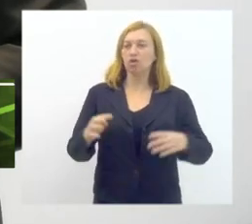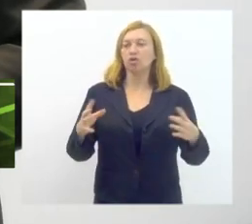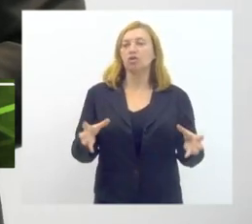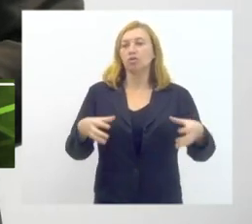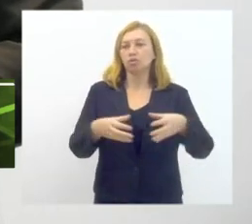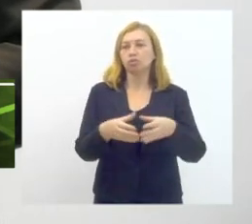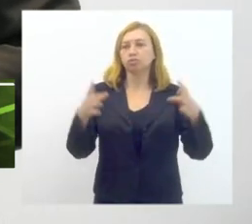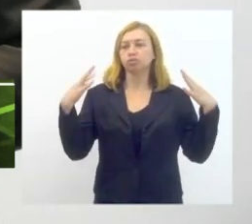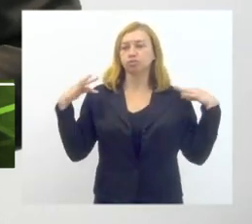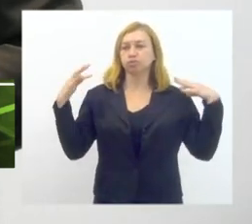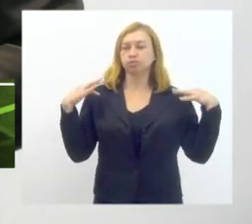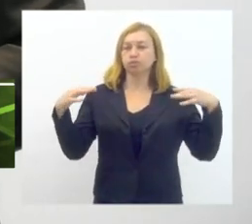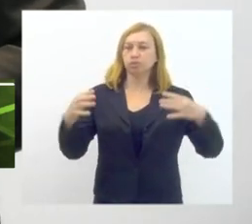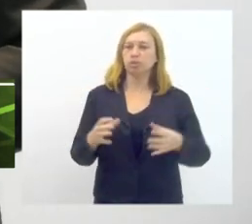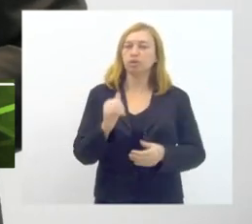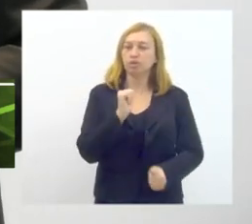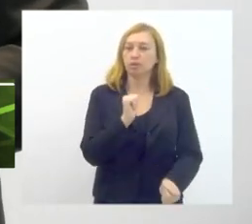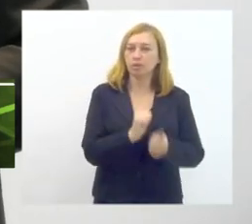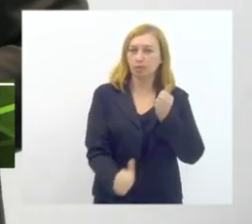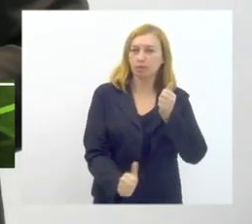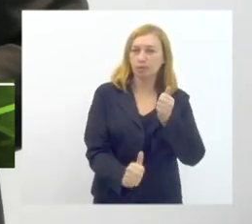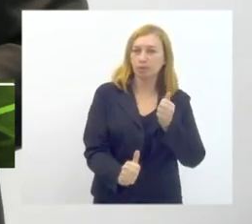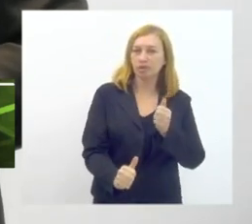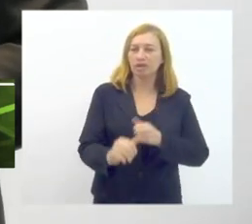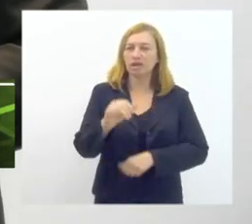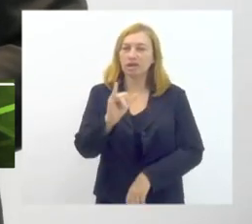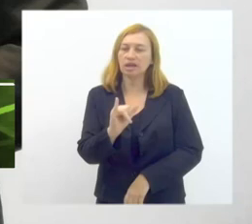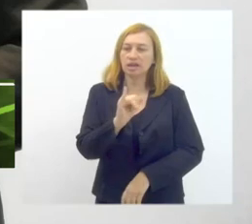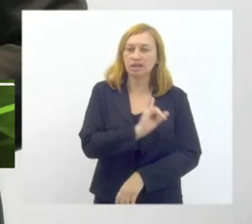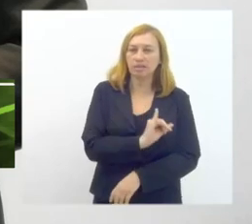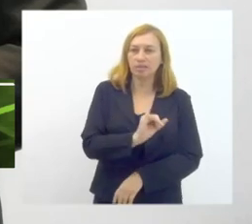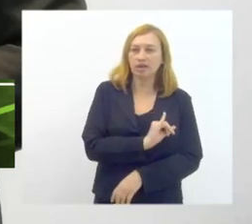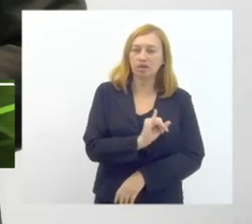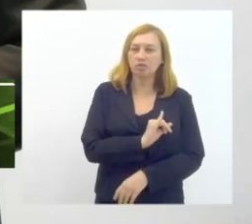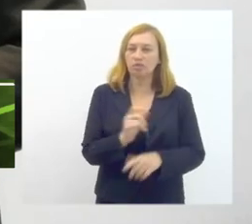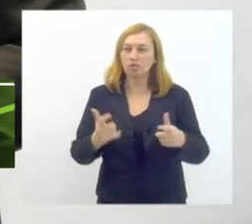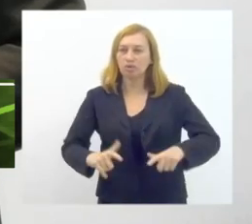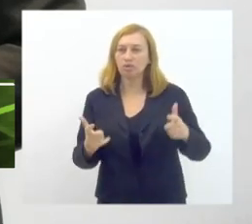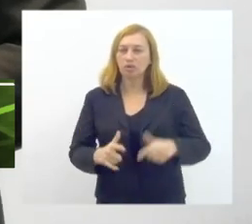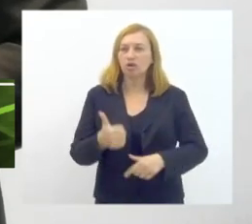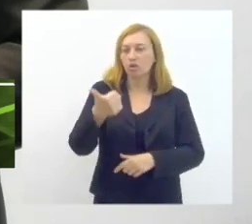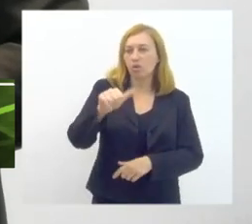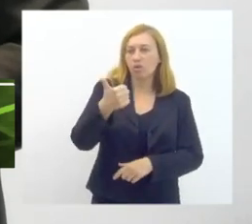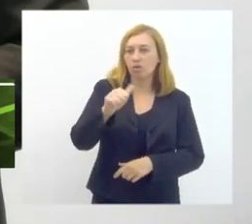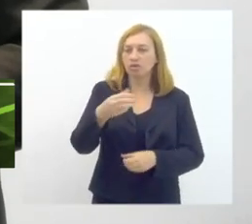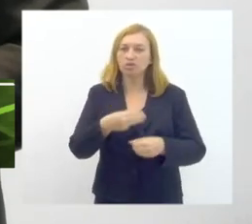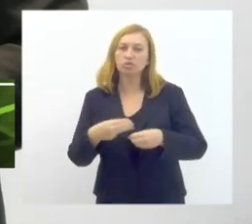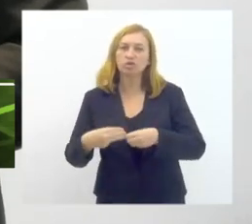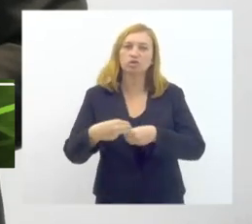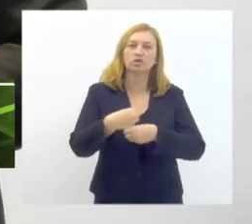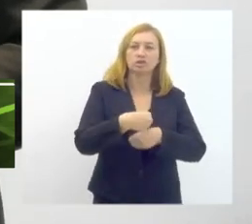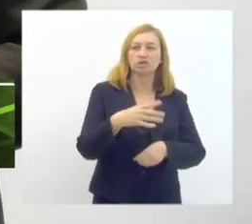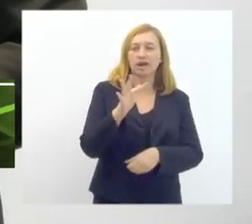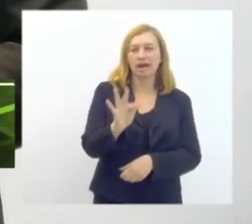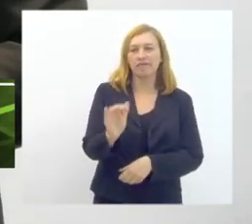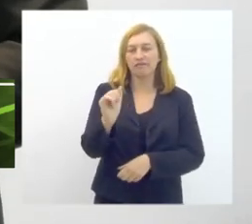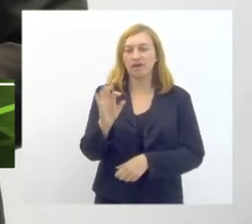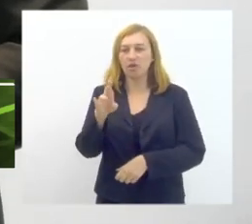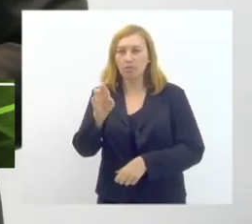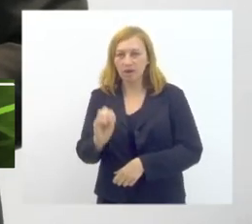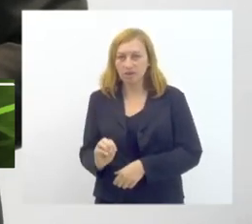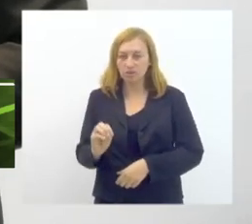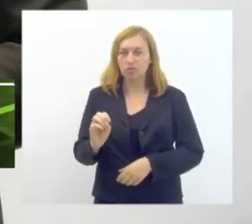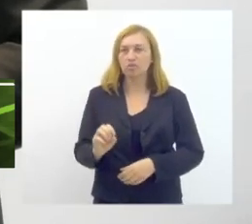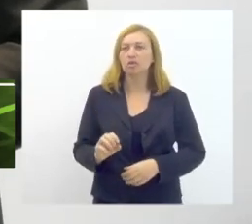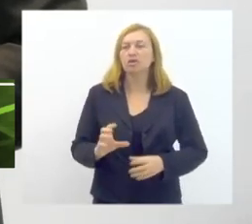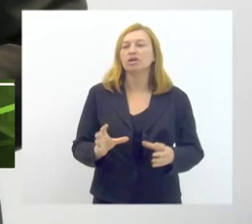senhor Edmilson Ladeira, representando o Sincomércio da Peruna e região, com 11 municípios, através da FEComércio. A